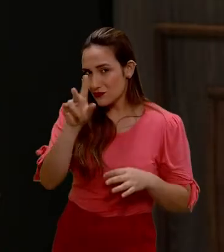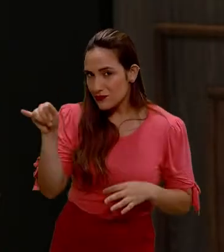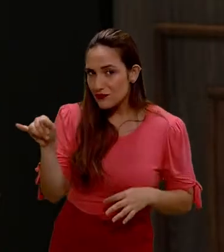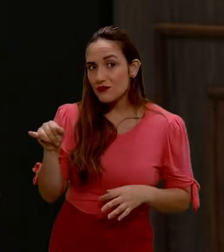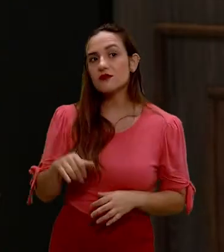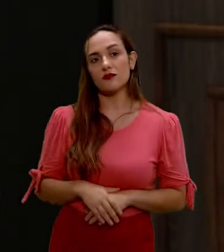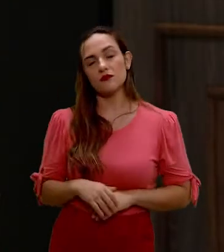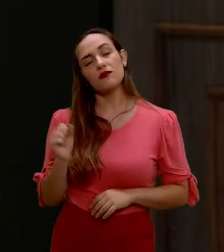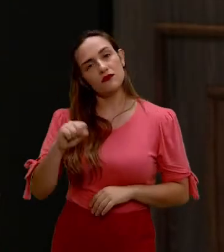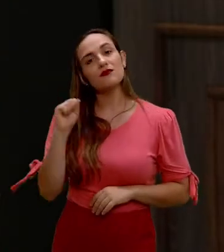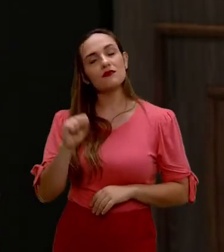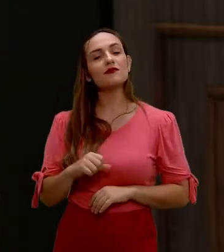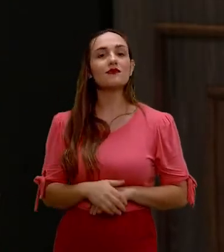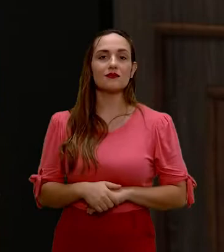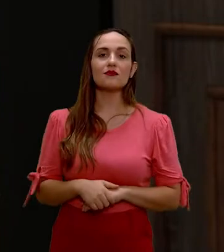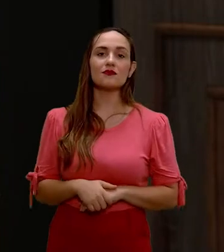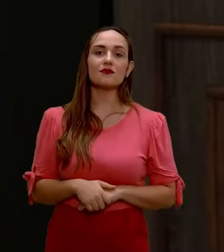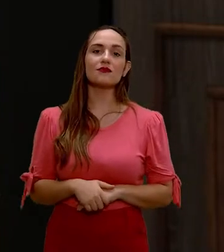Sim.